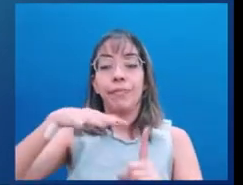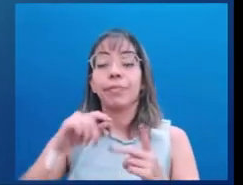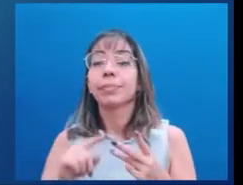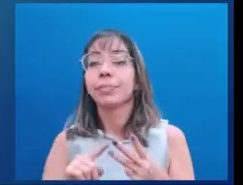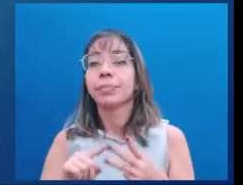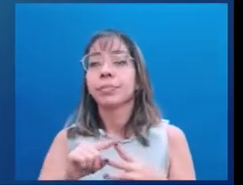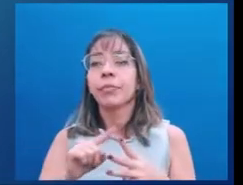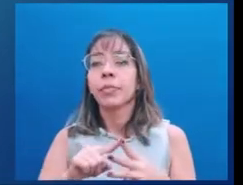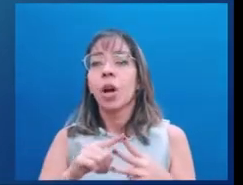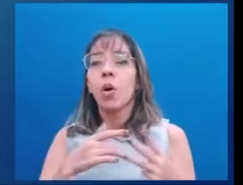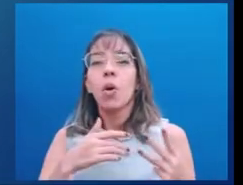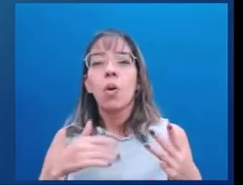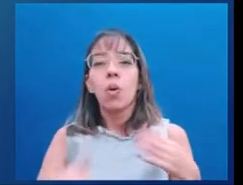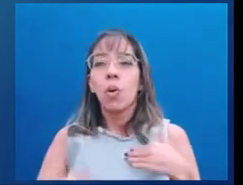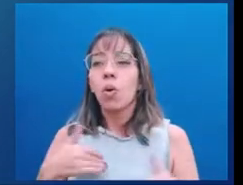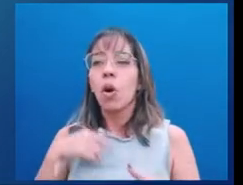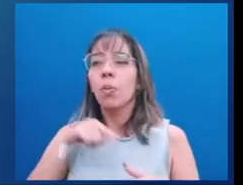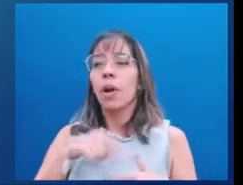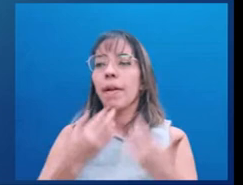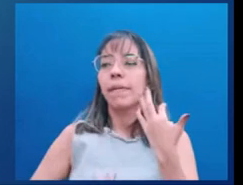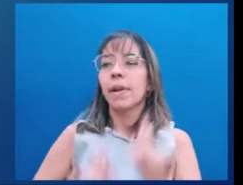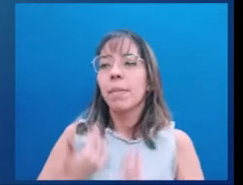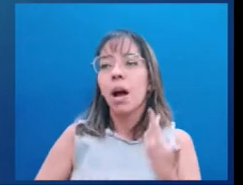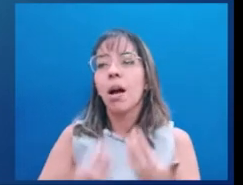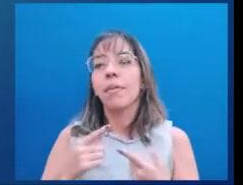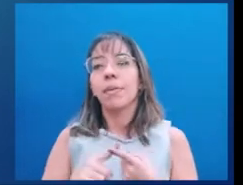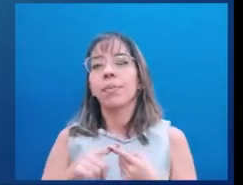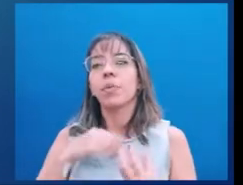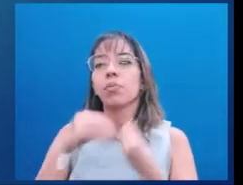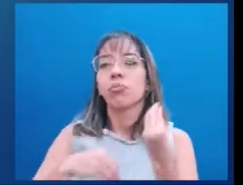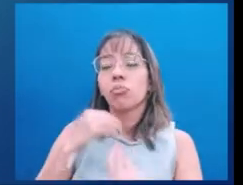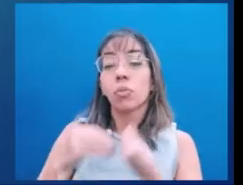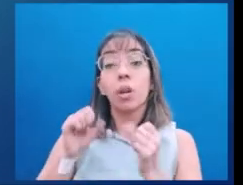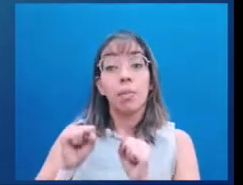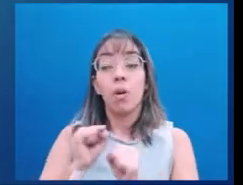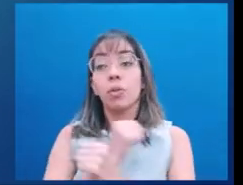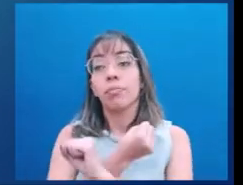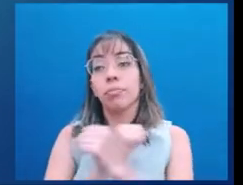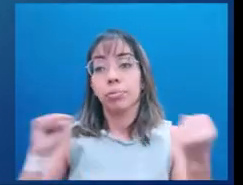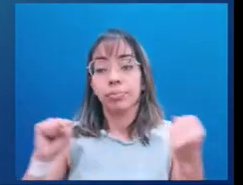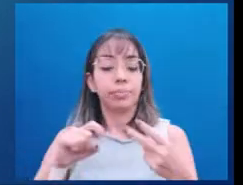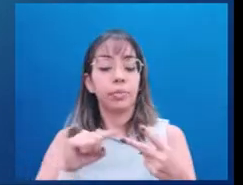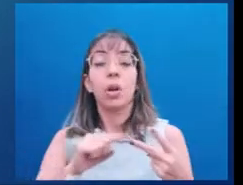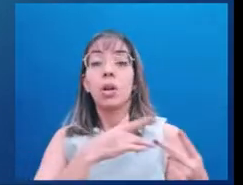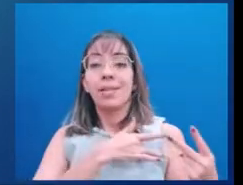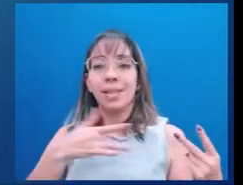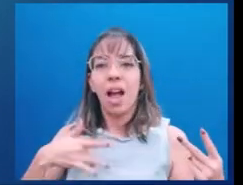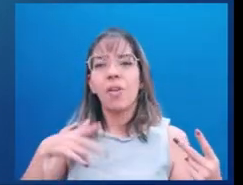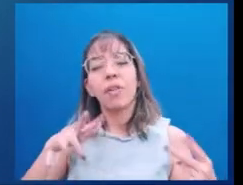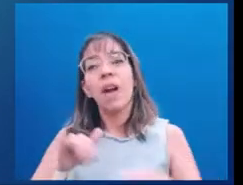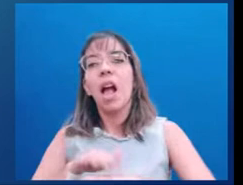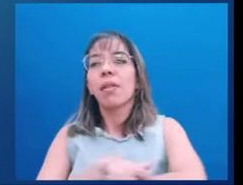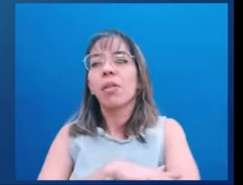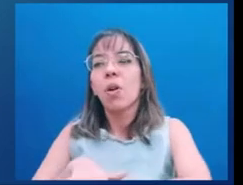entre os perigos físicos estão as substâncias inflamáveis, explosivas, comburentes, substâncias e misturas autorreativas.